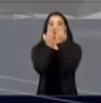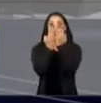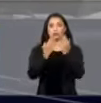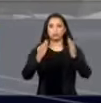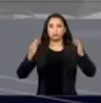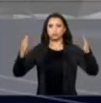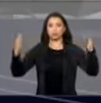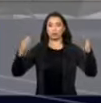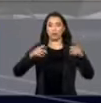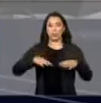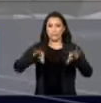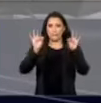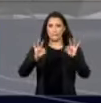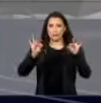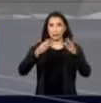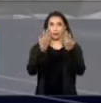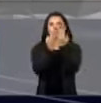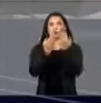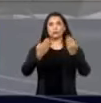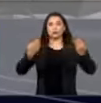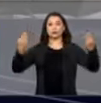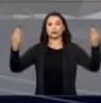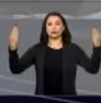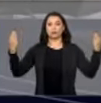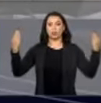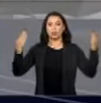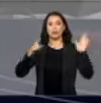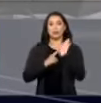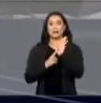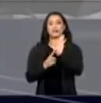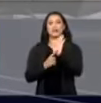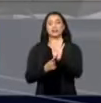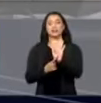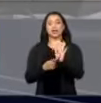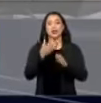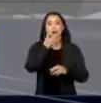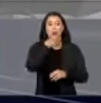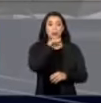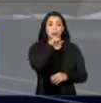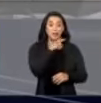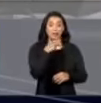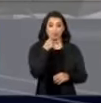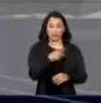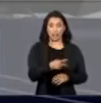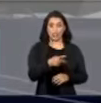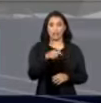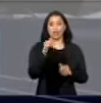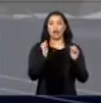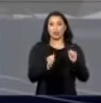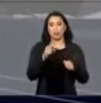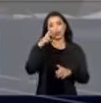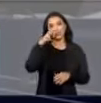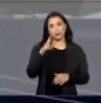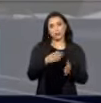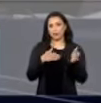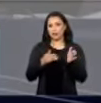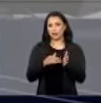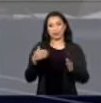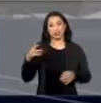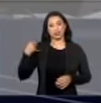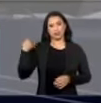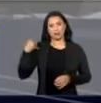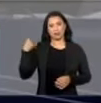para mostrar as telas. E o papai dizia sempre, estou levando que esse filme é censura livre. Eu não demorei a ver a